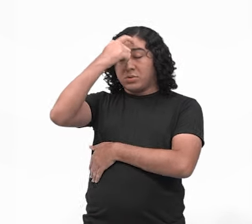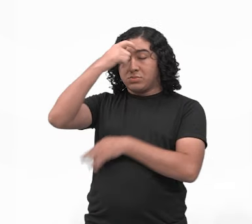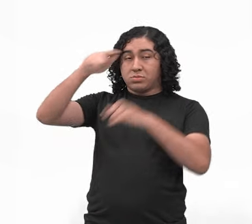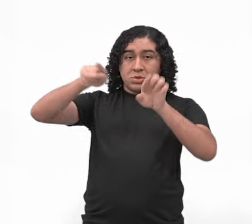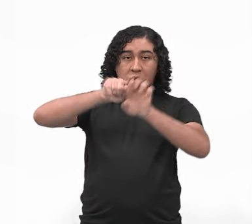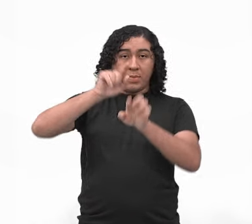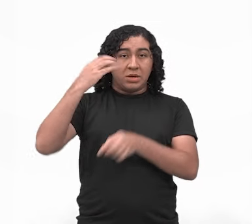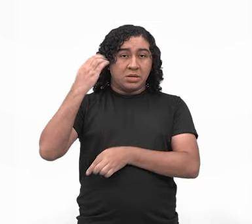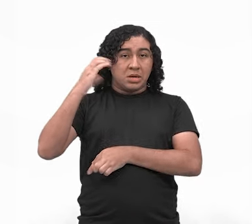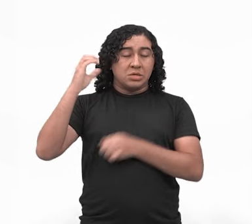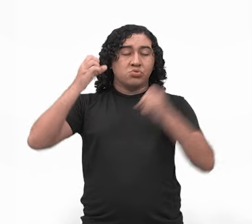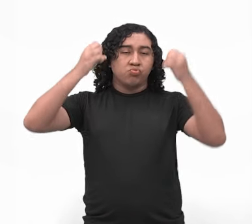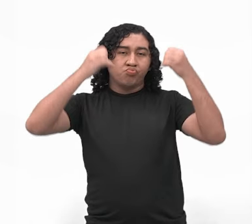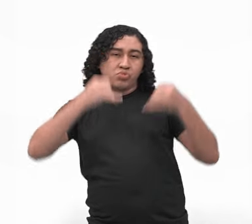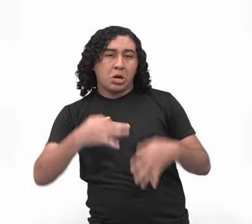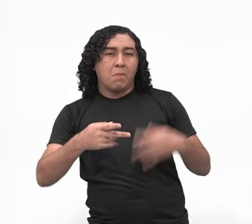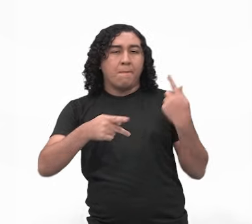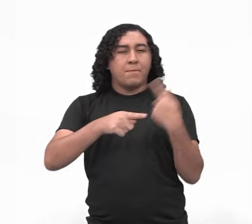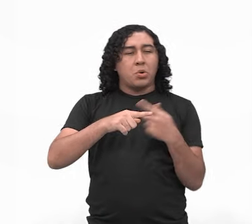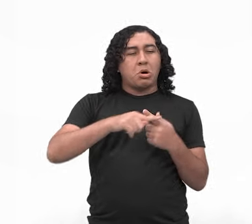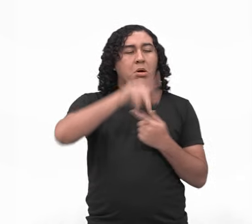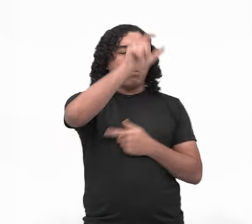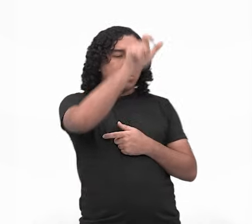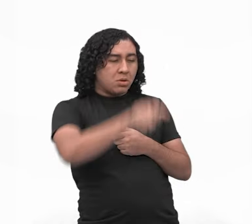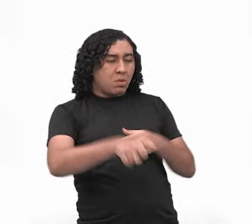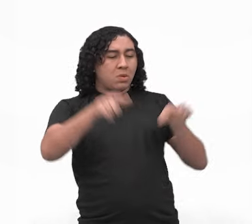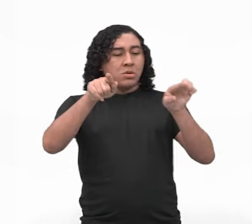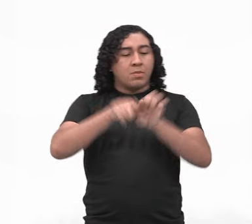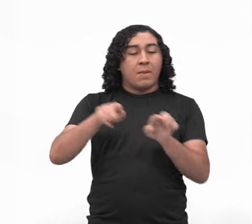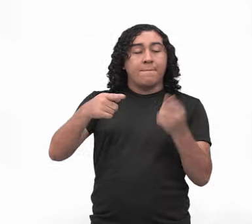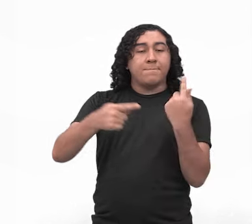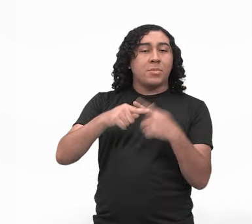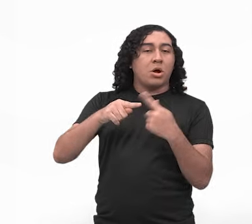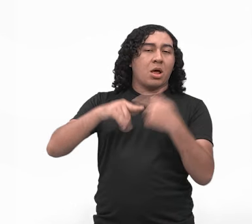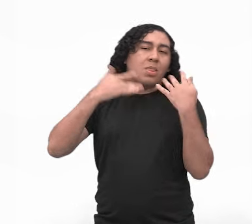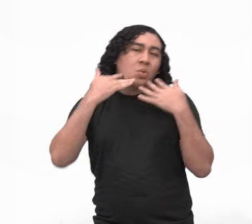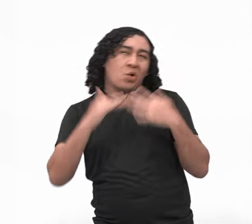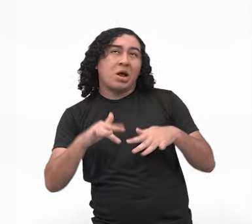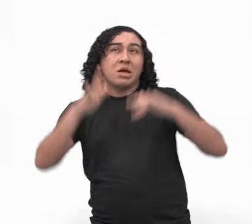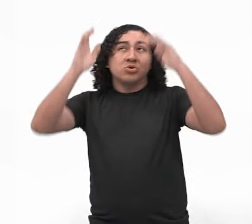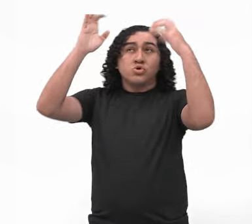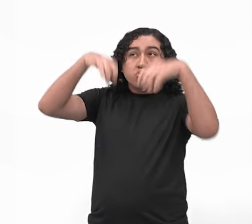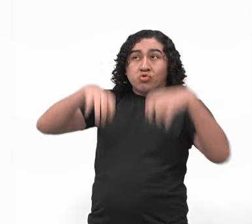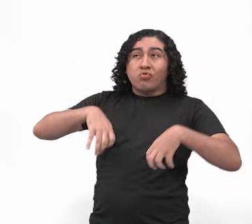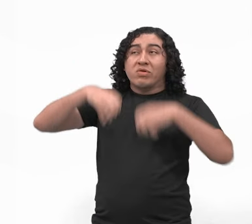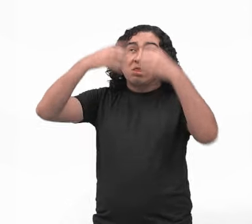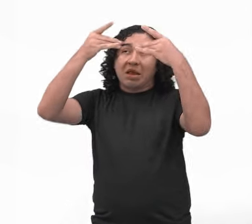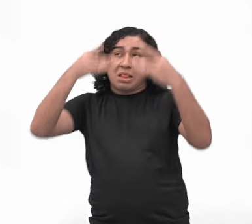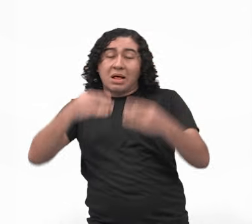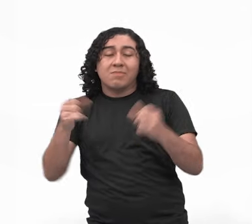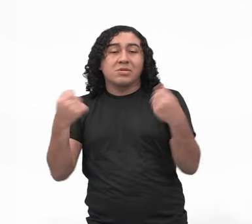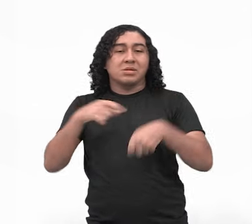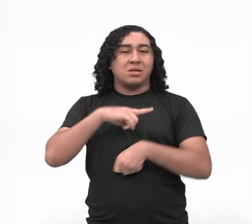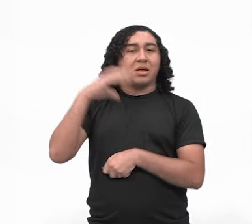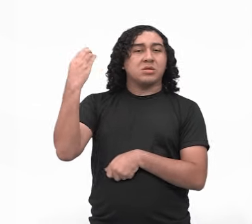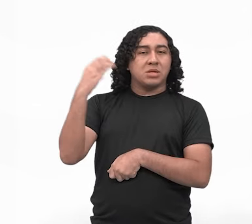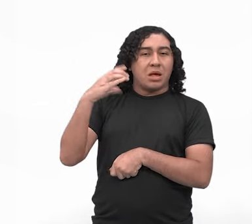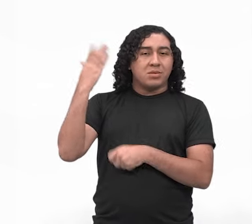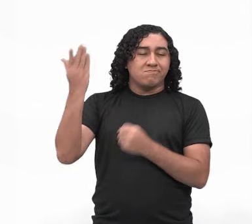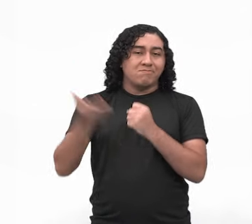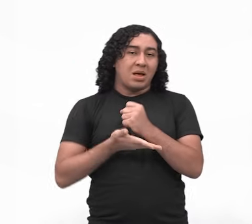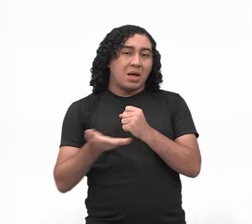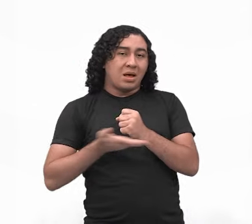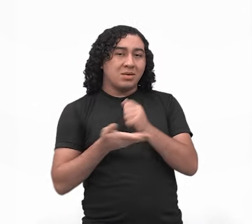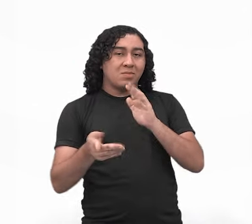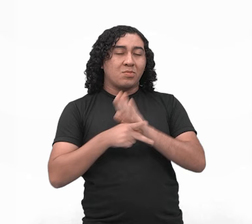né, o porquê do ser, o porquê da natureza, o porquê da tempestade. Então, eles tinham base científica dentro das